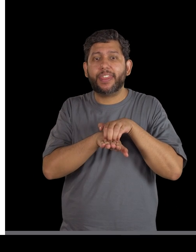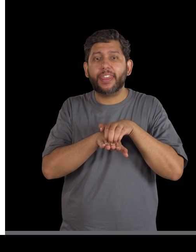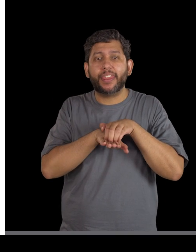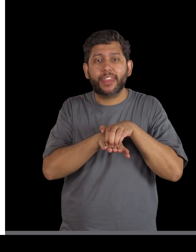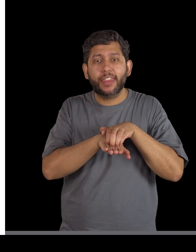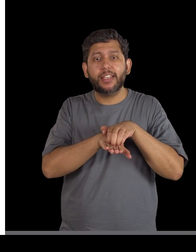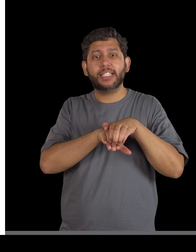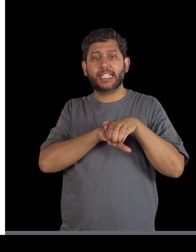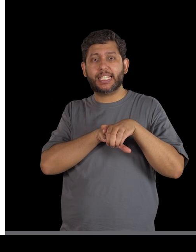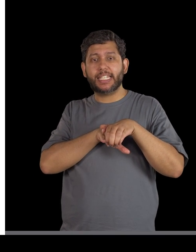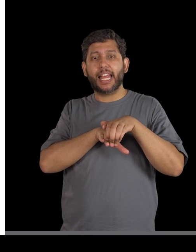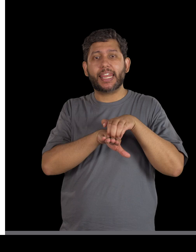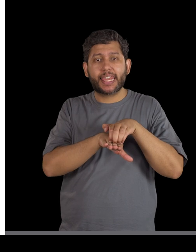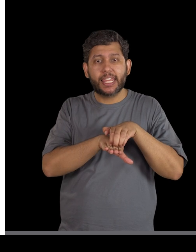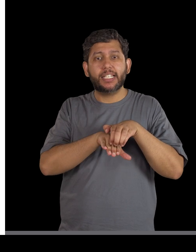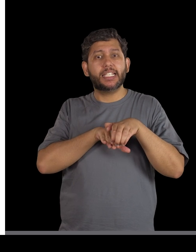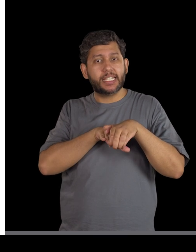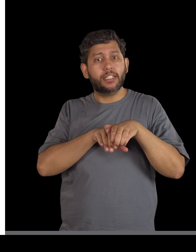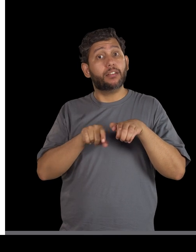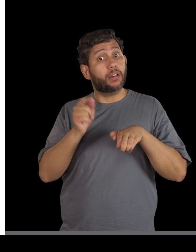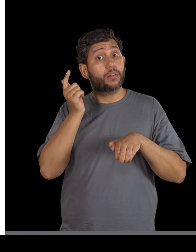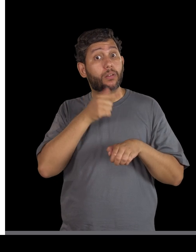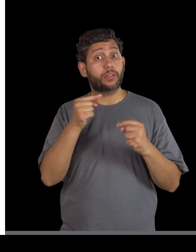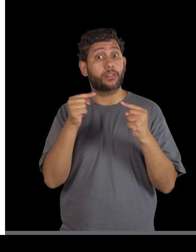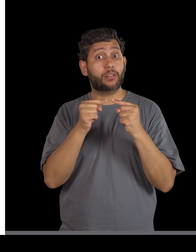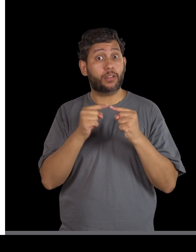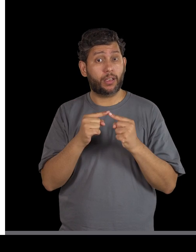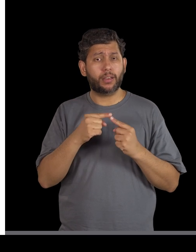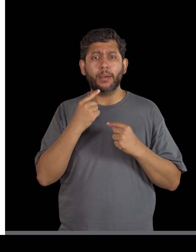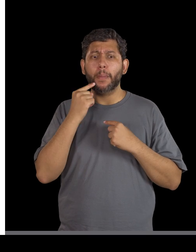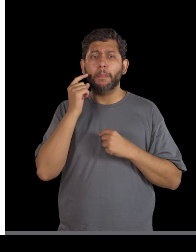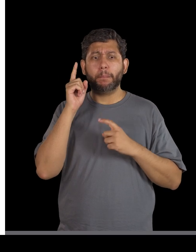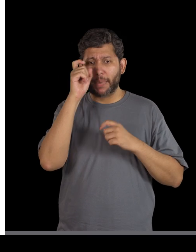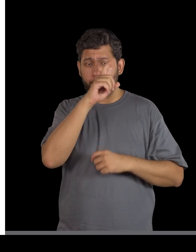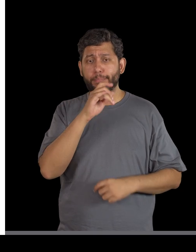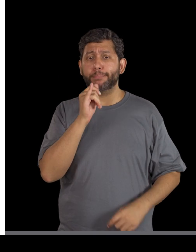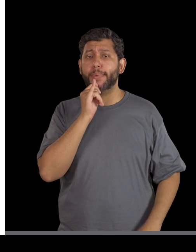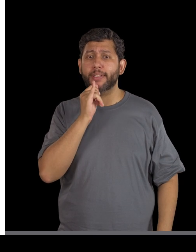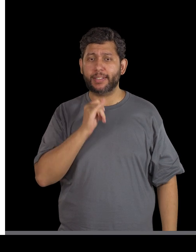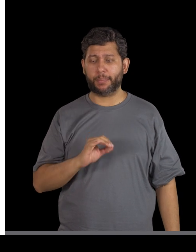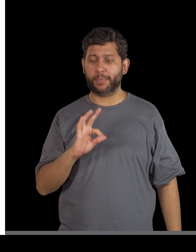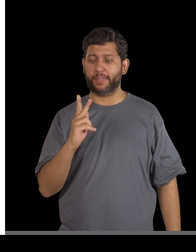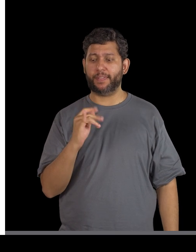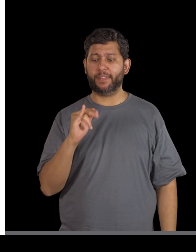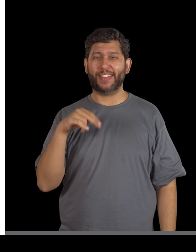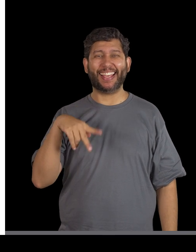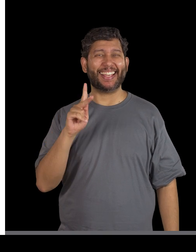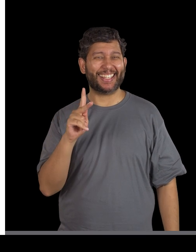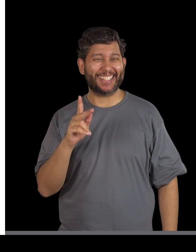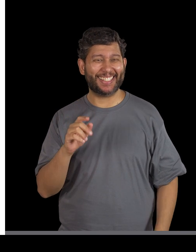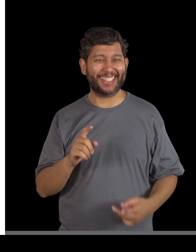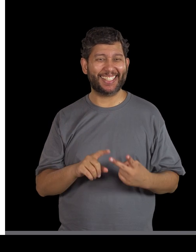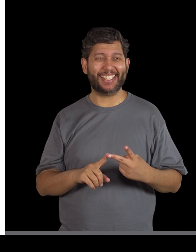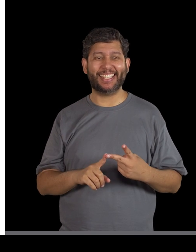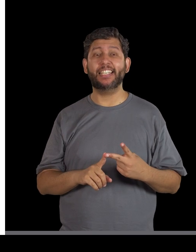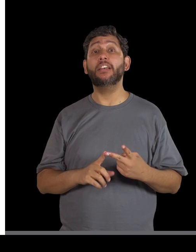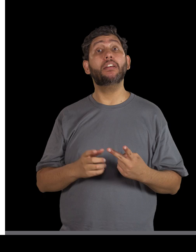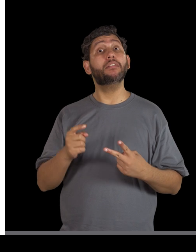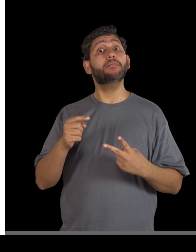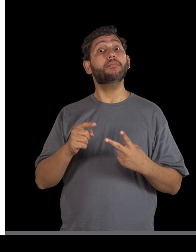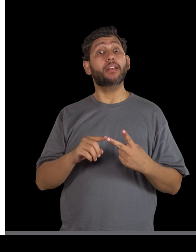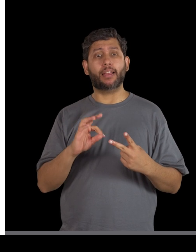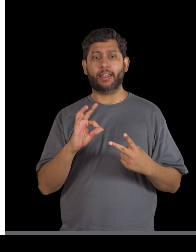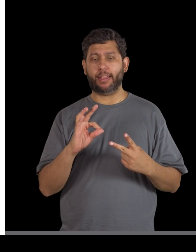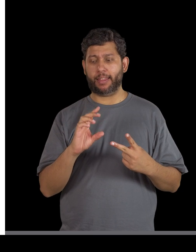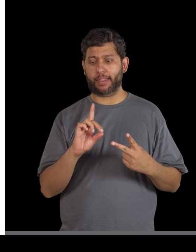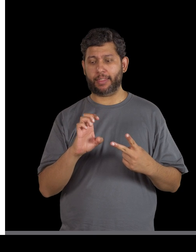frente. E é isso. Esses são os sons de think, de death e